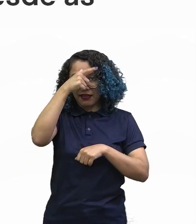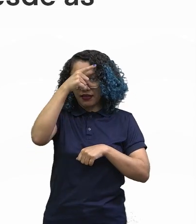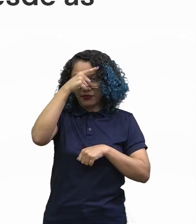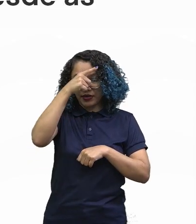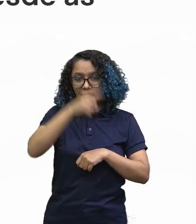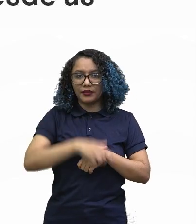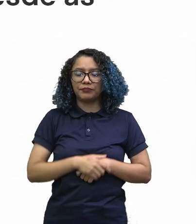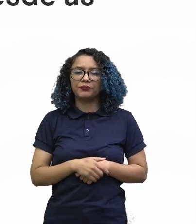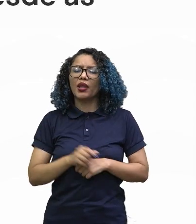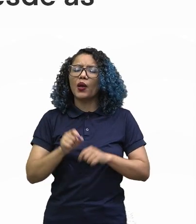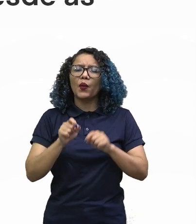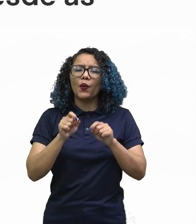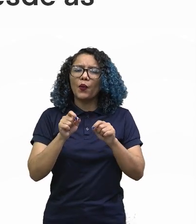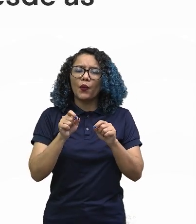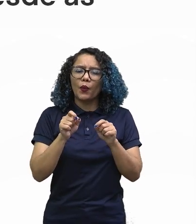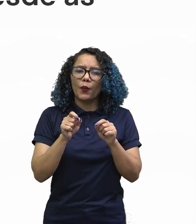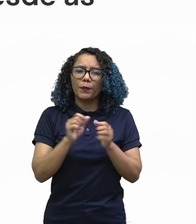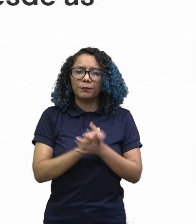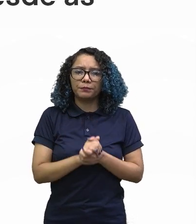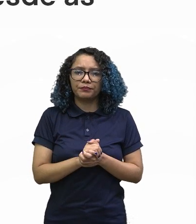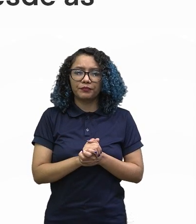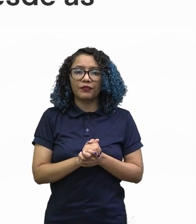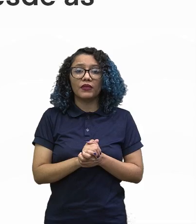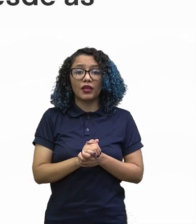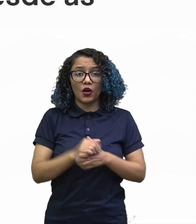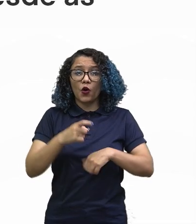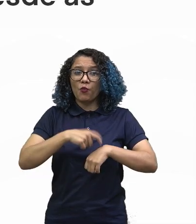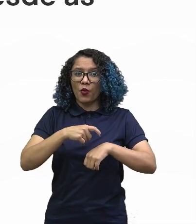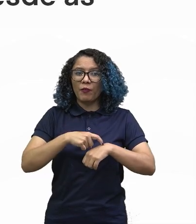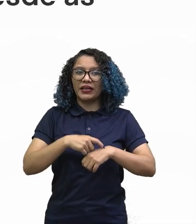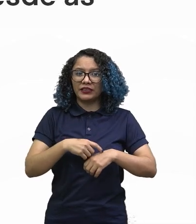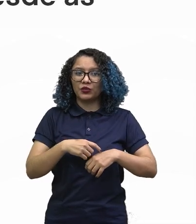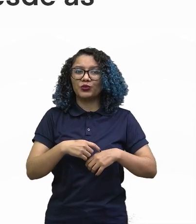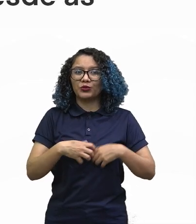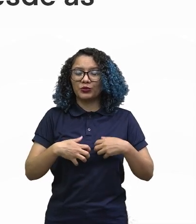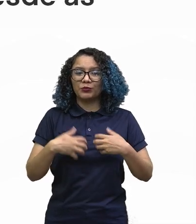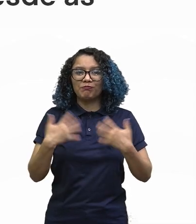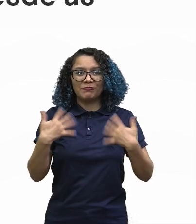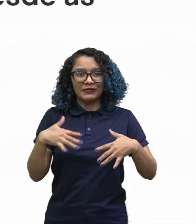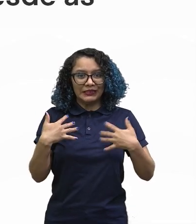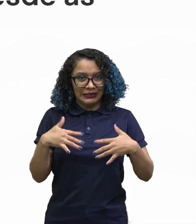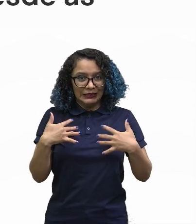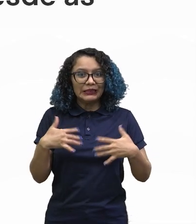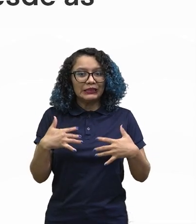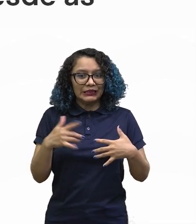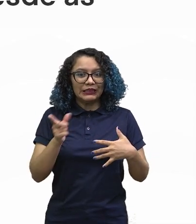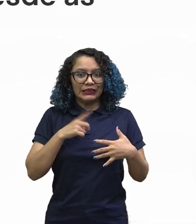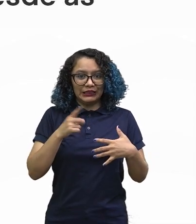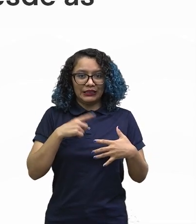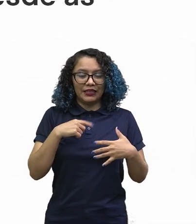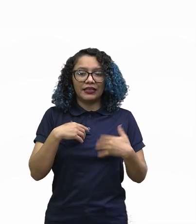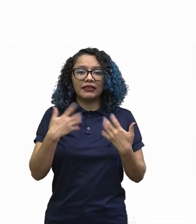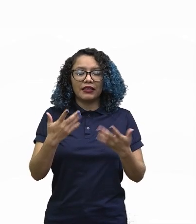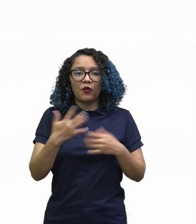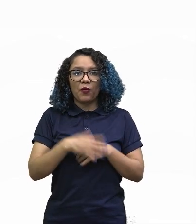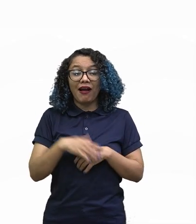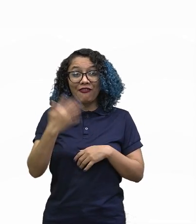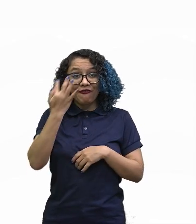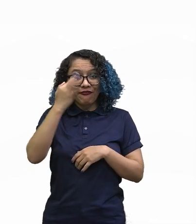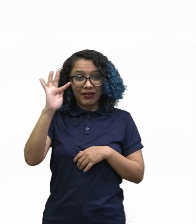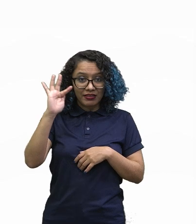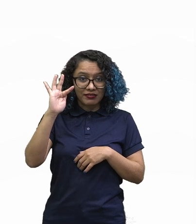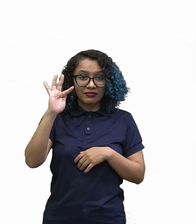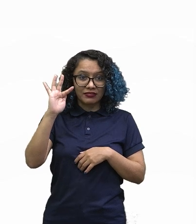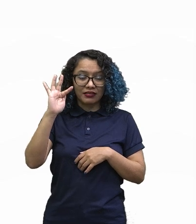ser um ponto, né, de tensão entre essas duas nações. A oposição da França, né, a